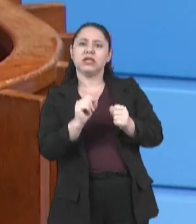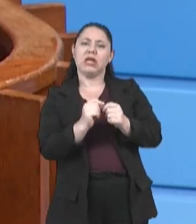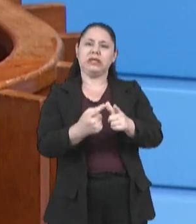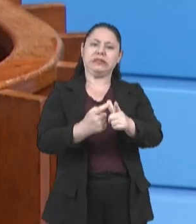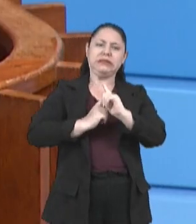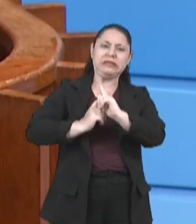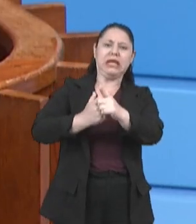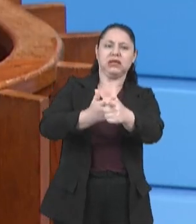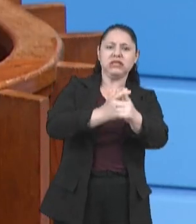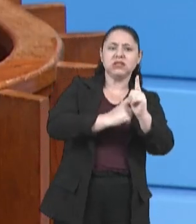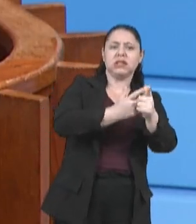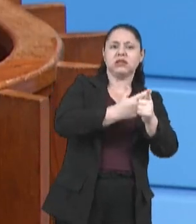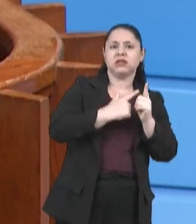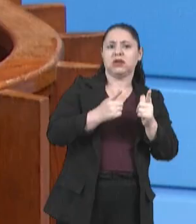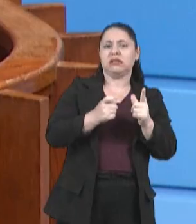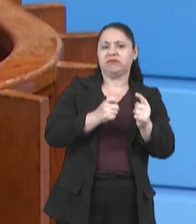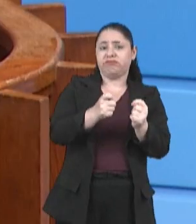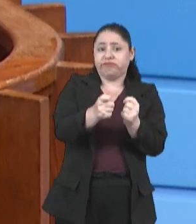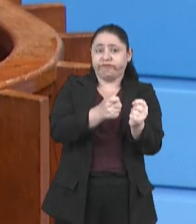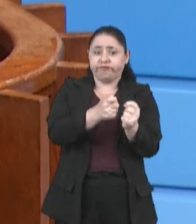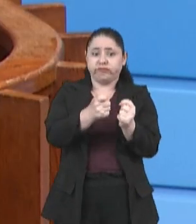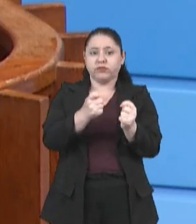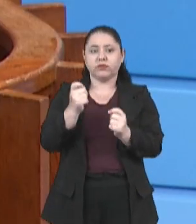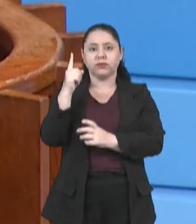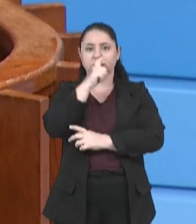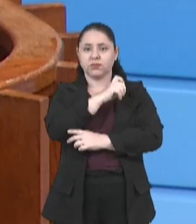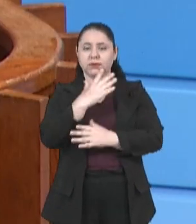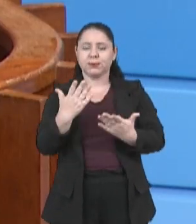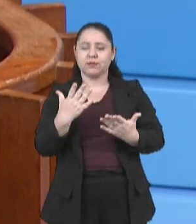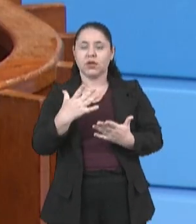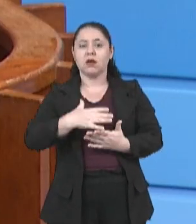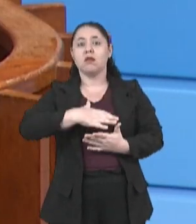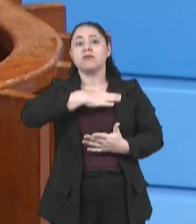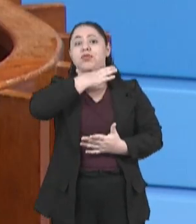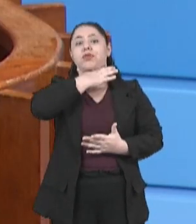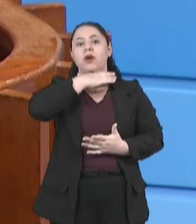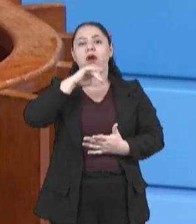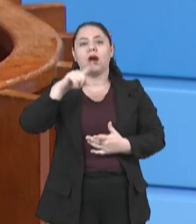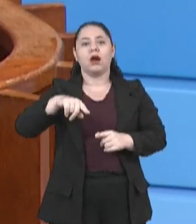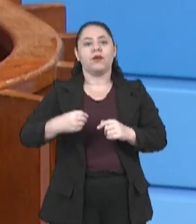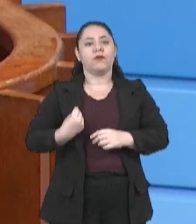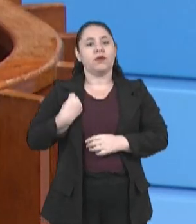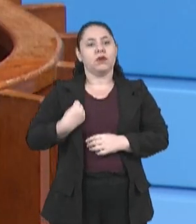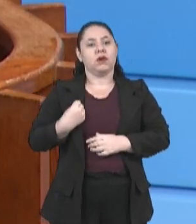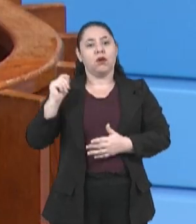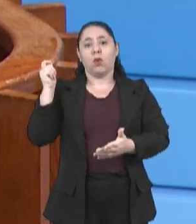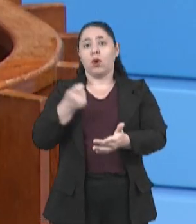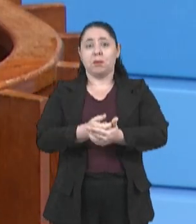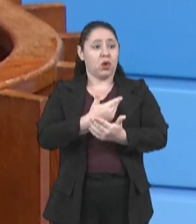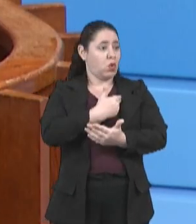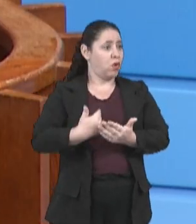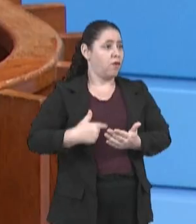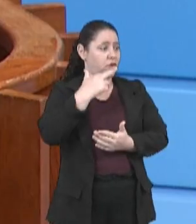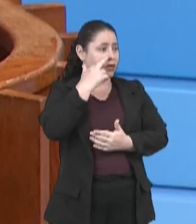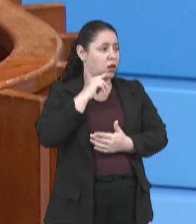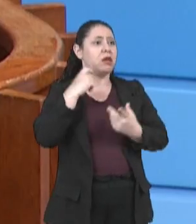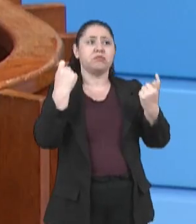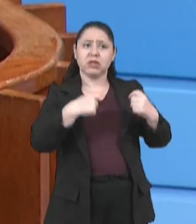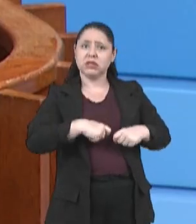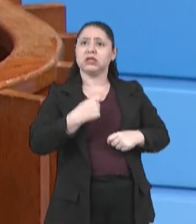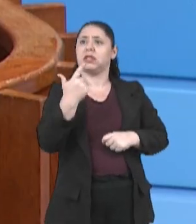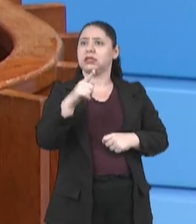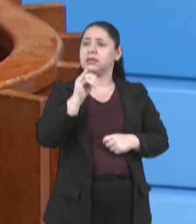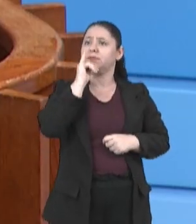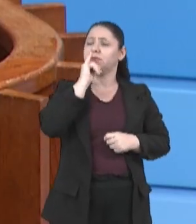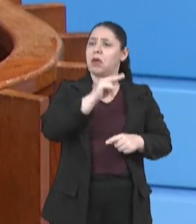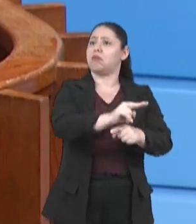causando esse aperto, esse sufoco que nós estamos vivendo, que obriga o governo a lançar